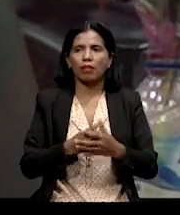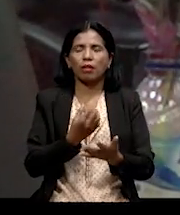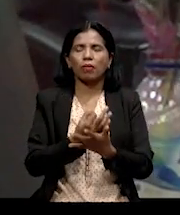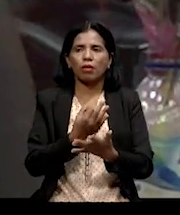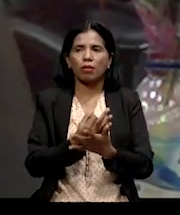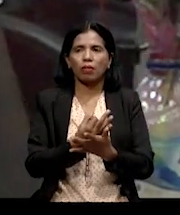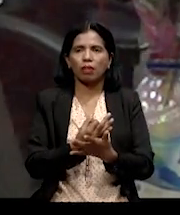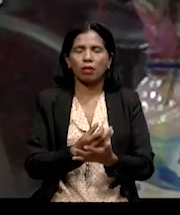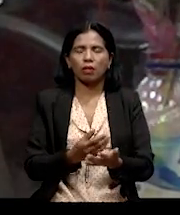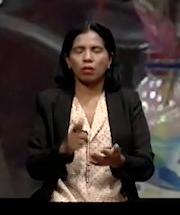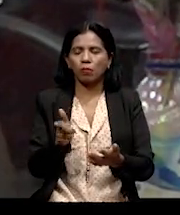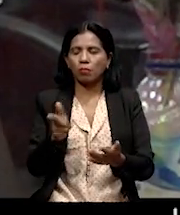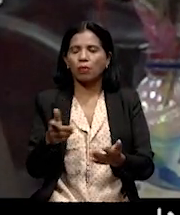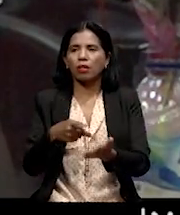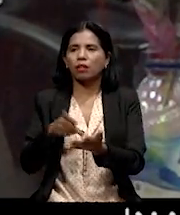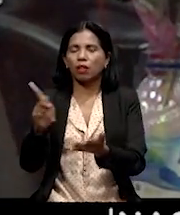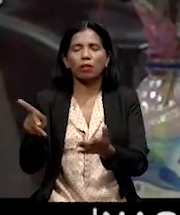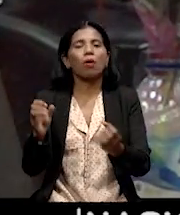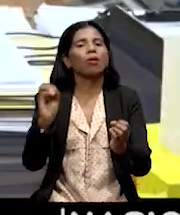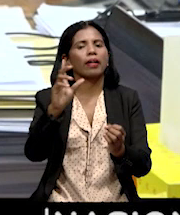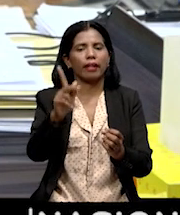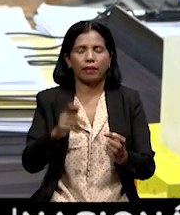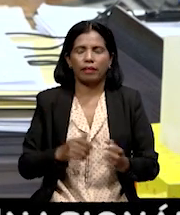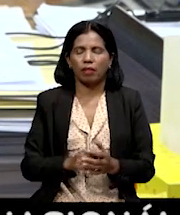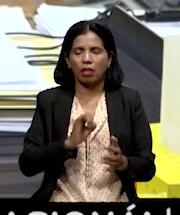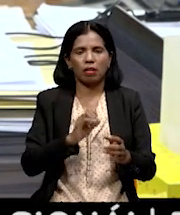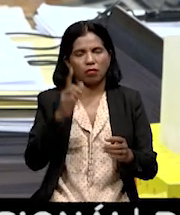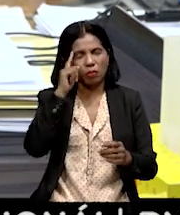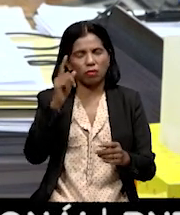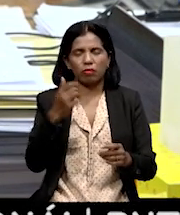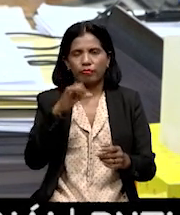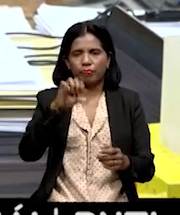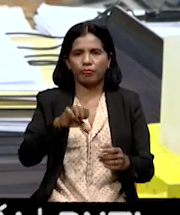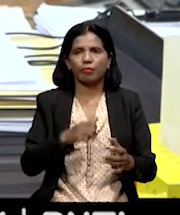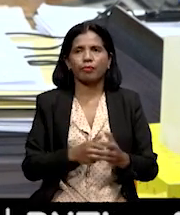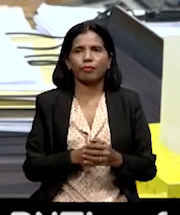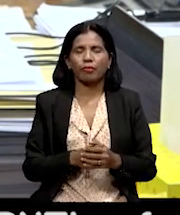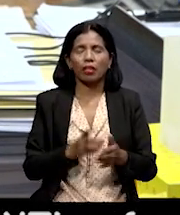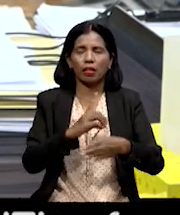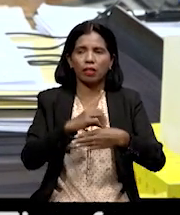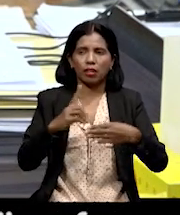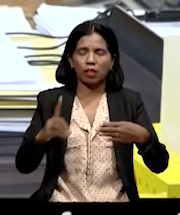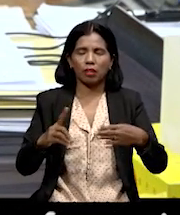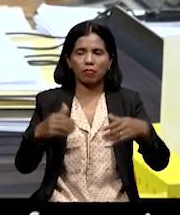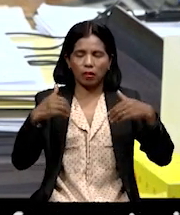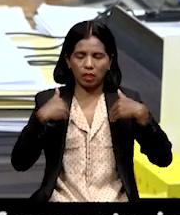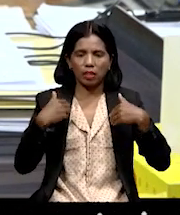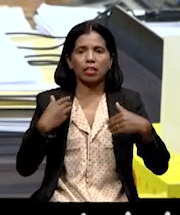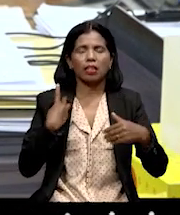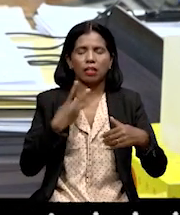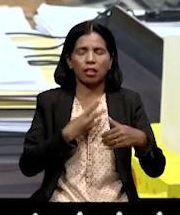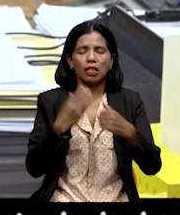logo, vai e chega logo. E não é, não é, não é, não é. Desastre, não é, que acontece, e aí, tem railaram, as temes.